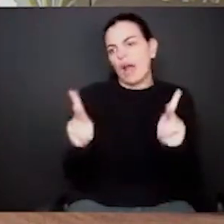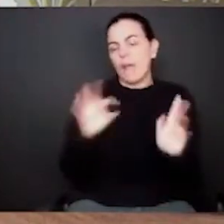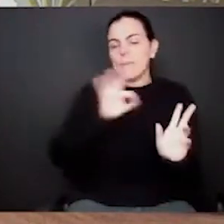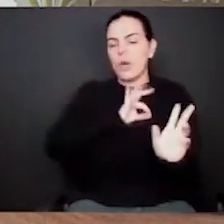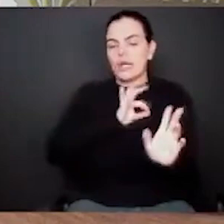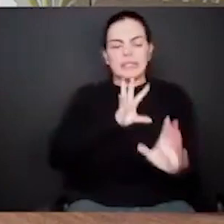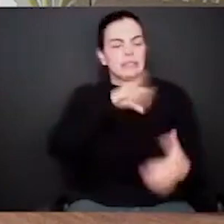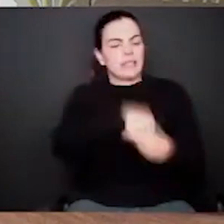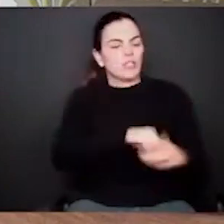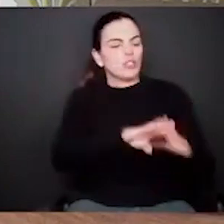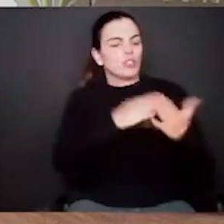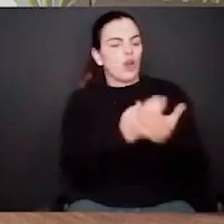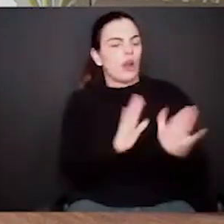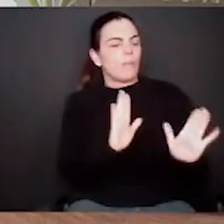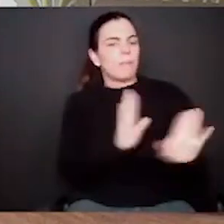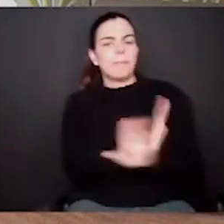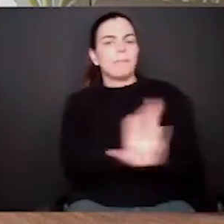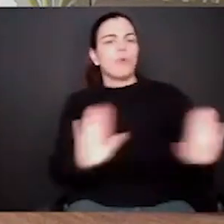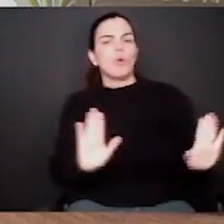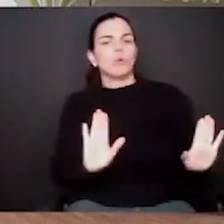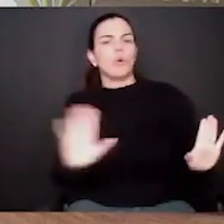resolve.